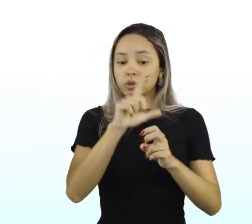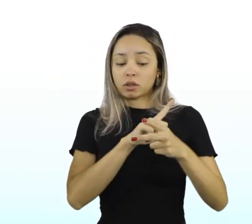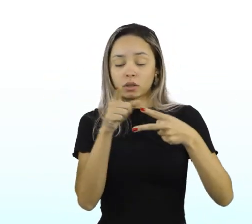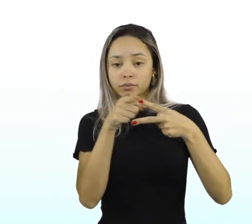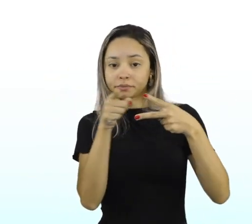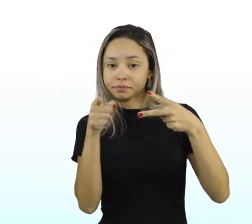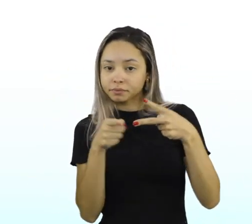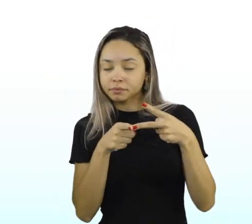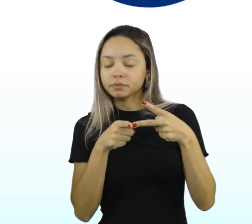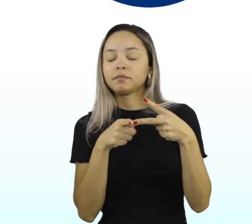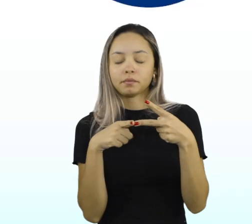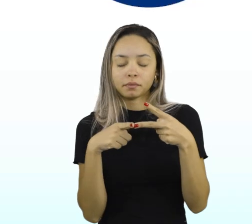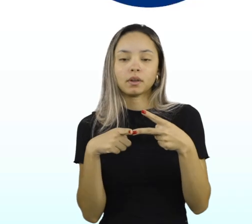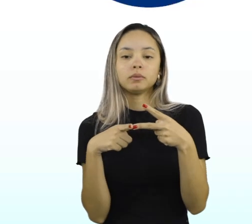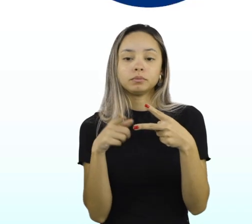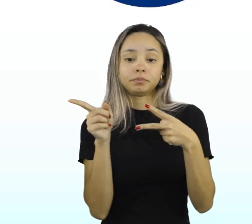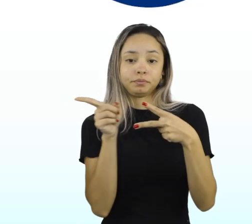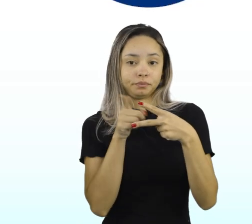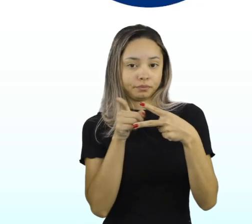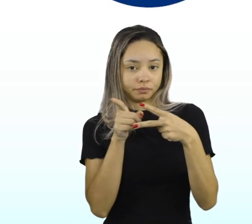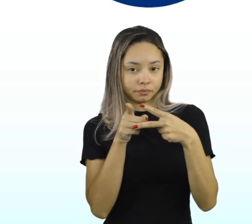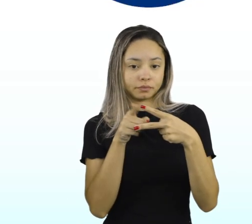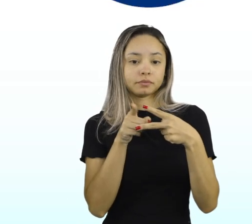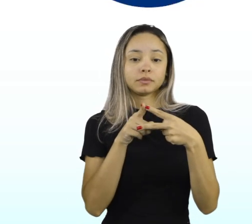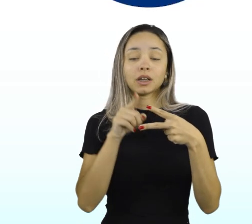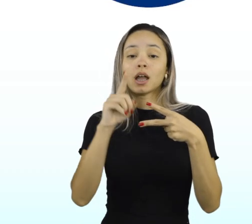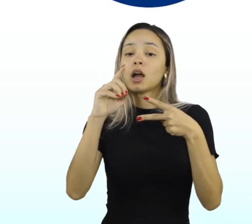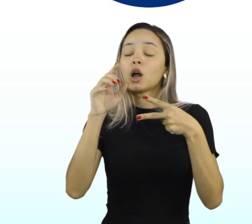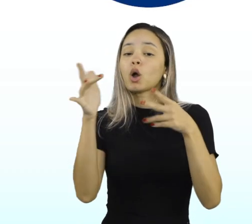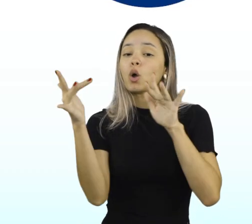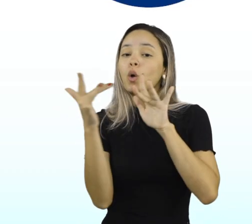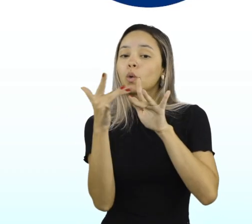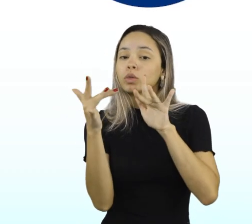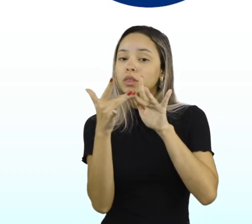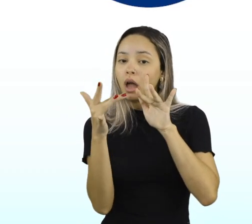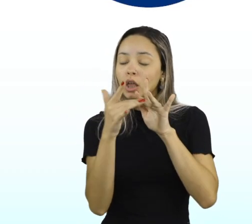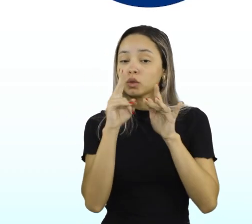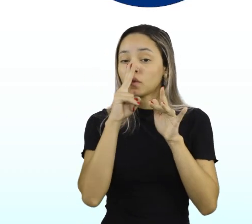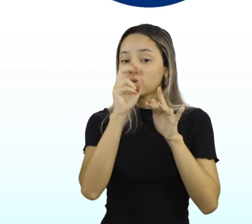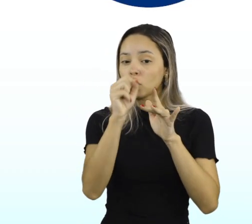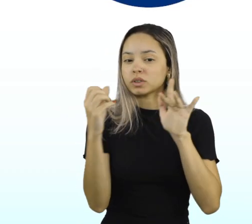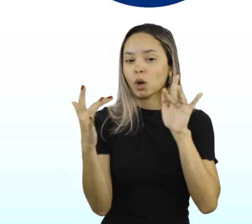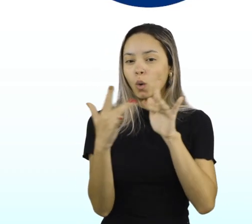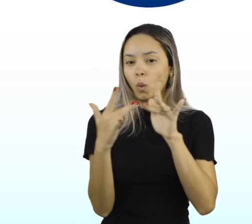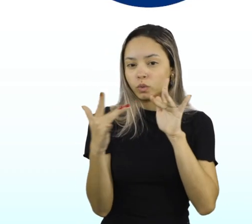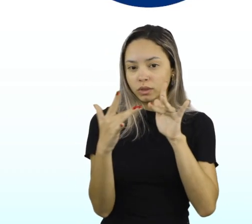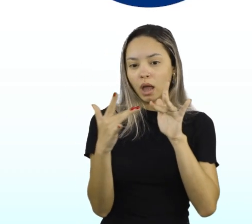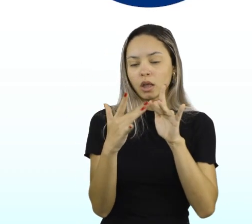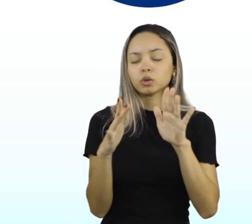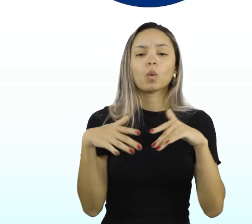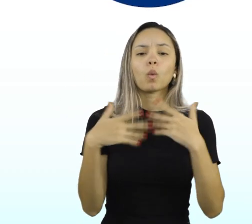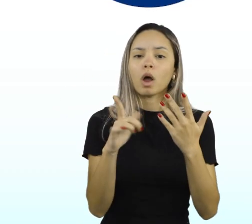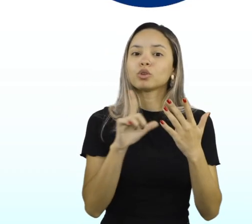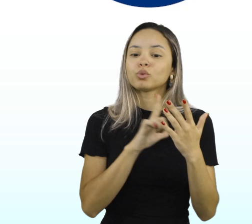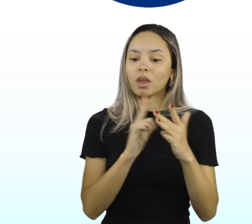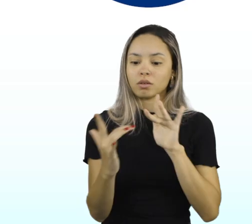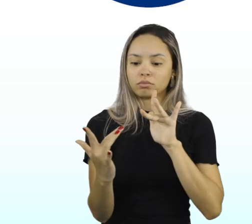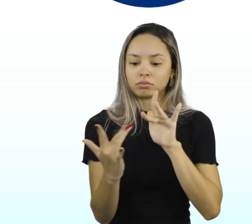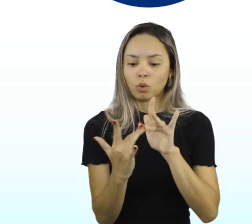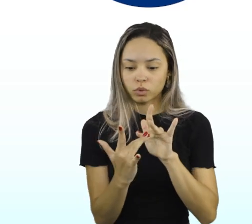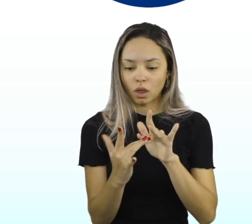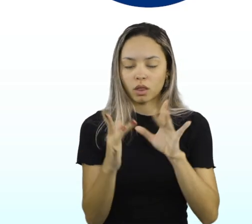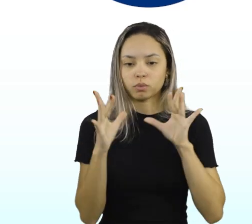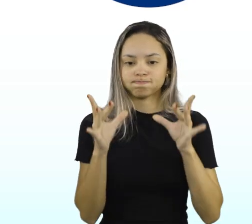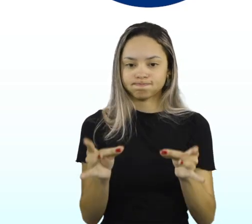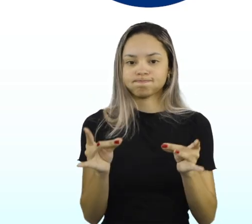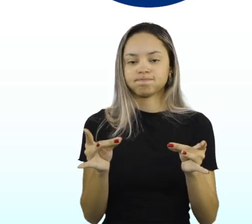de interação de força. Nós temos a força de contato, que o nome já está dizendo, né? A força quando há o contato físico. Lembrando que